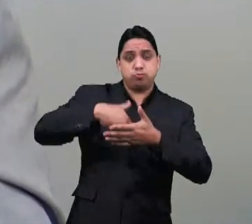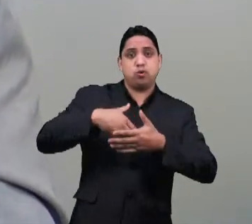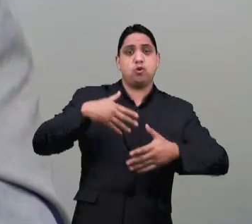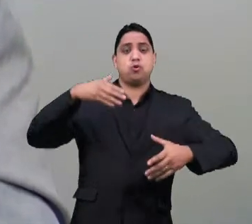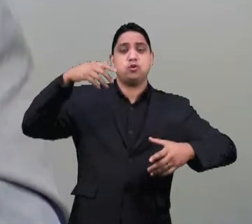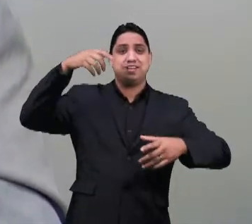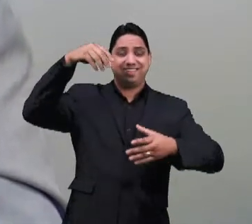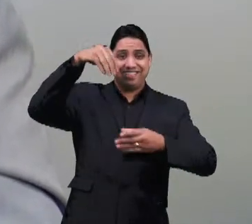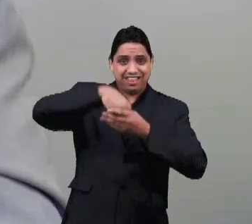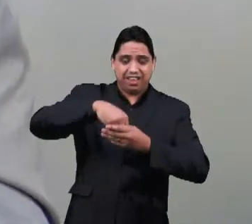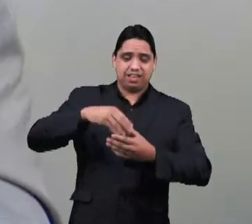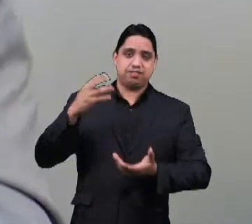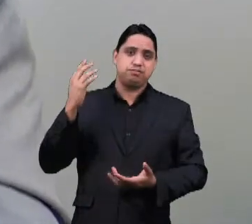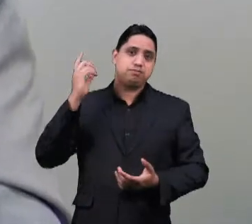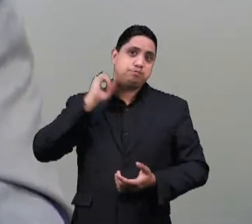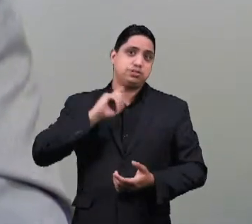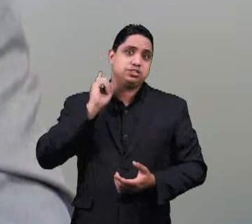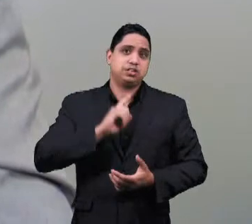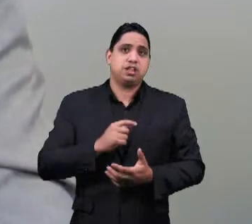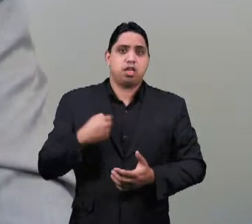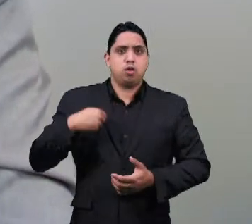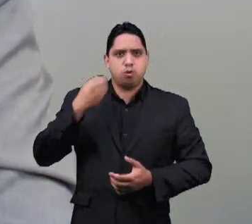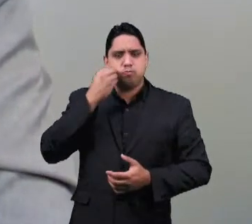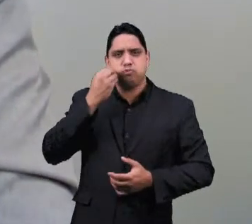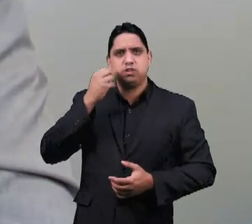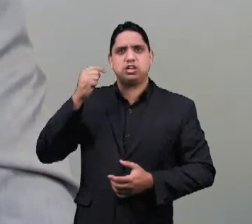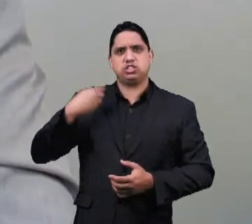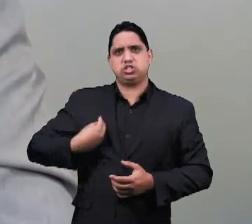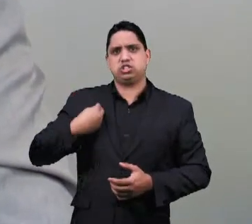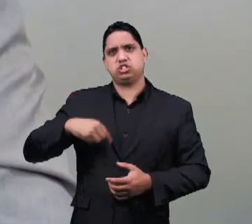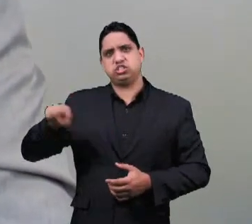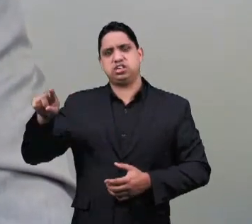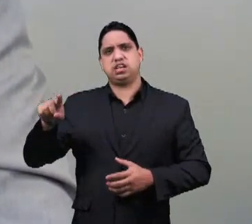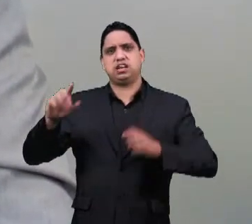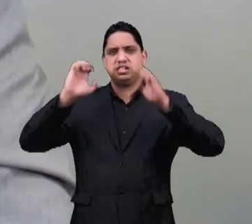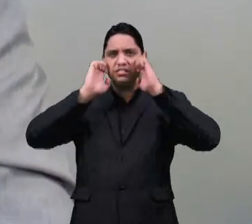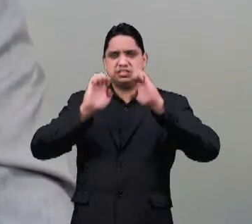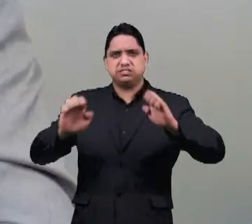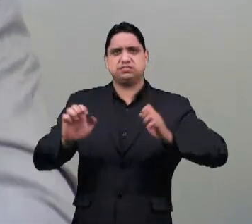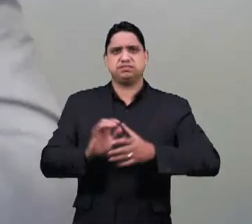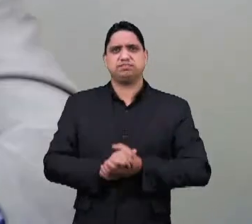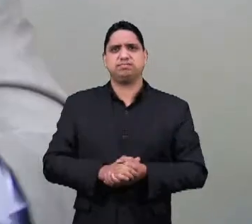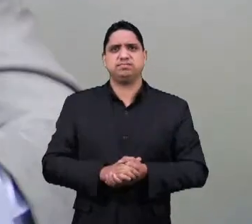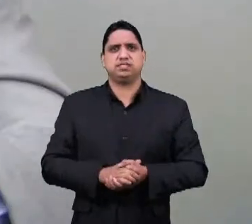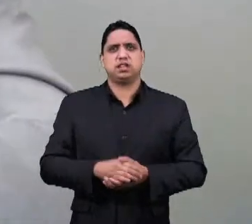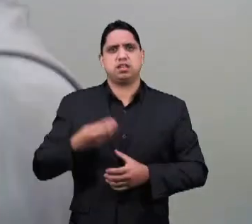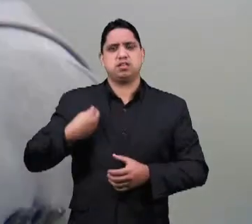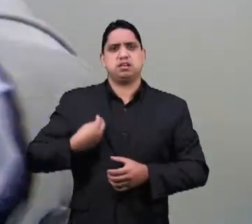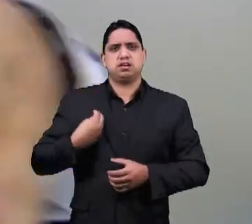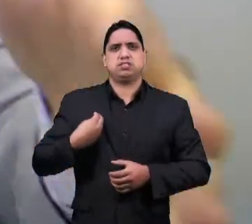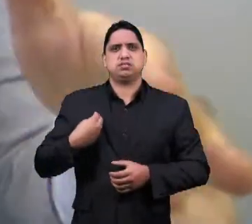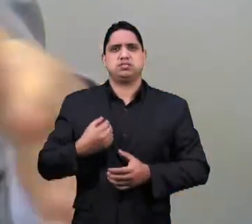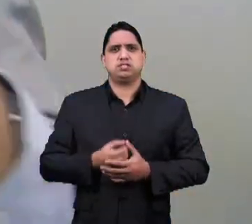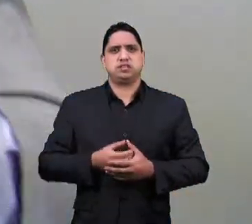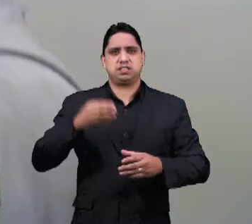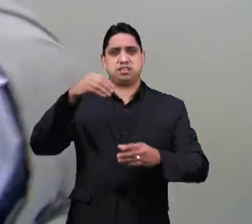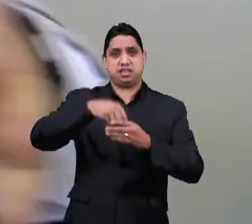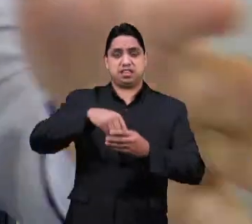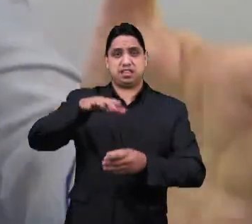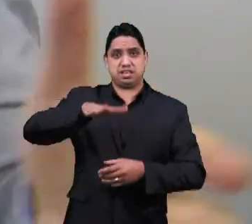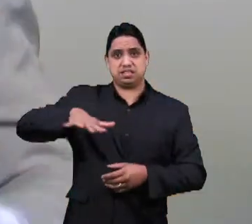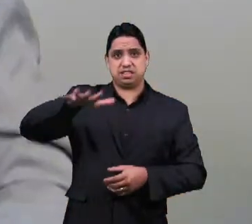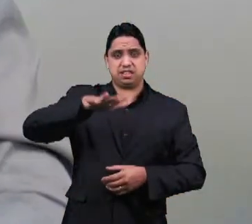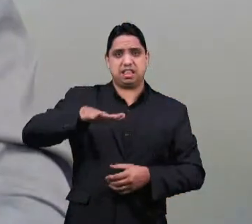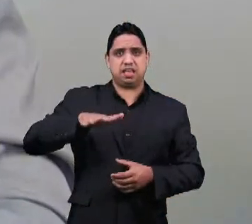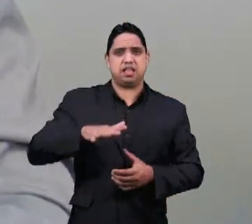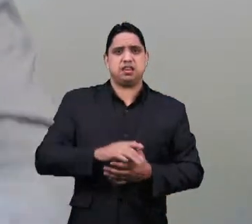Belo Horizonte. Eu tive a oportunidade de estar lá nessa grande evangelização, de estar presente, inclusive, dentro da área